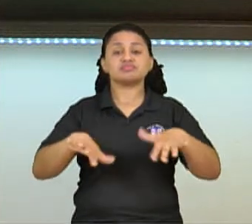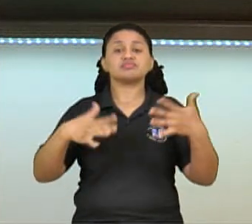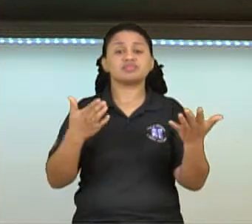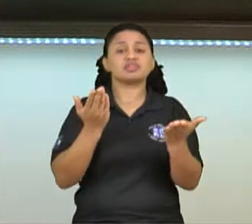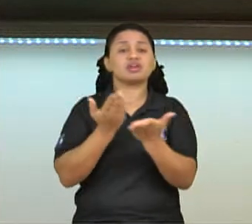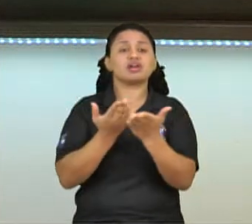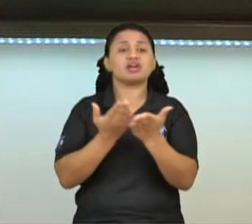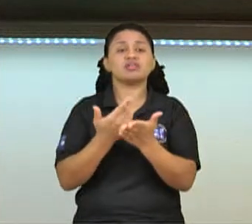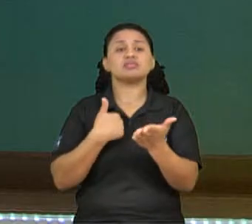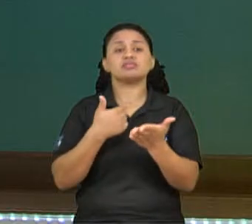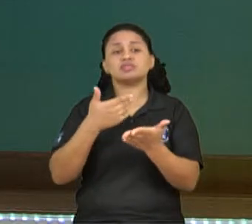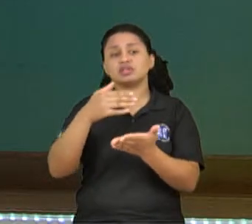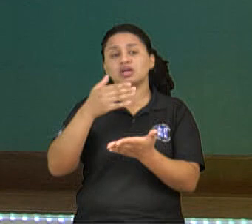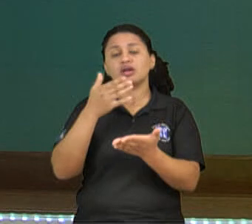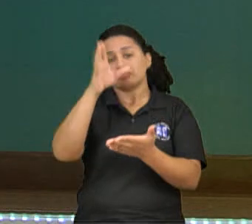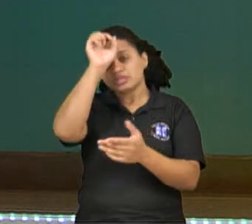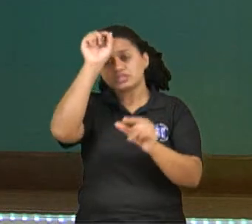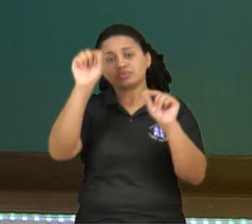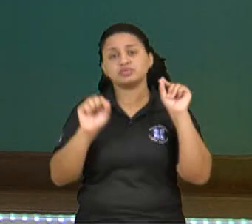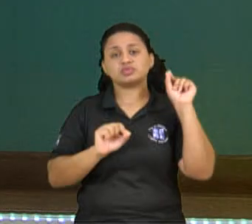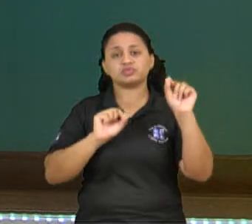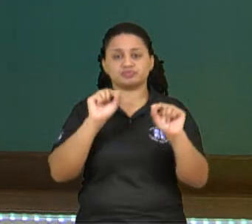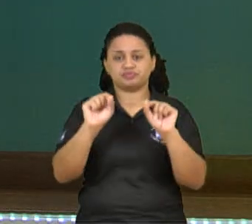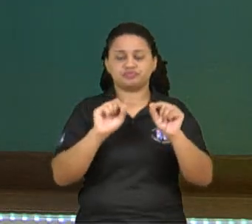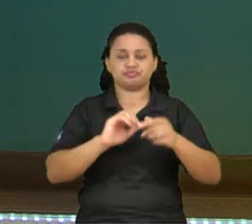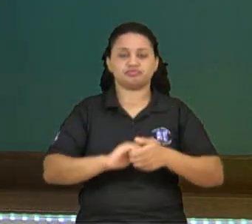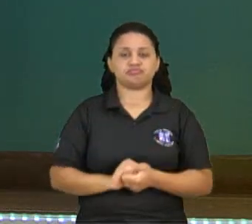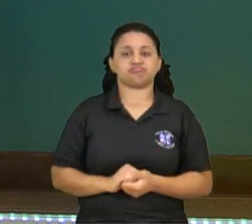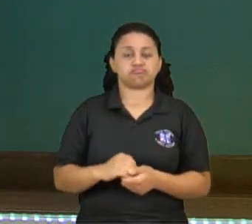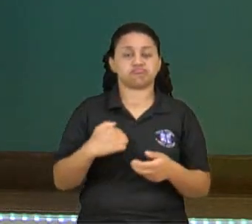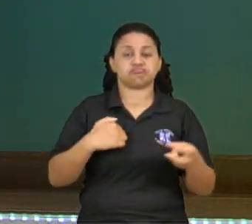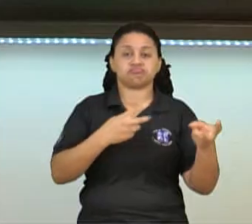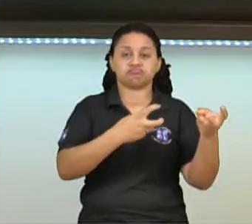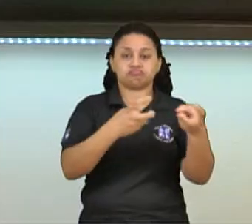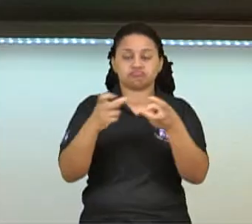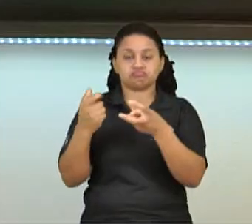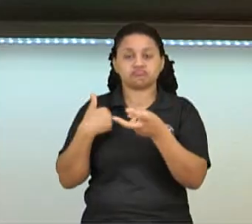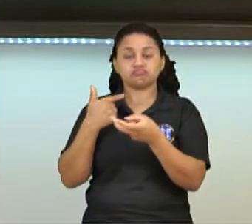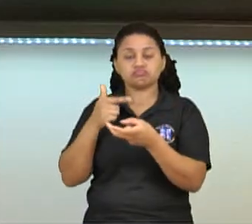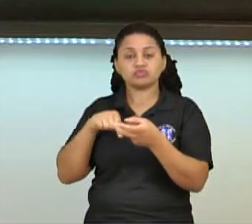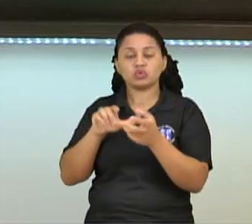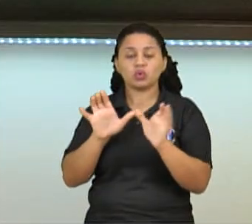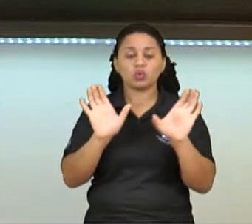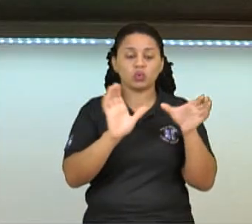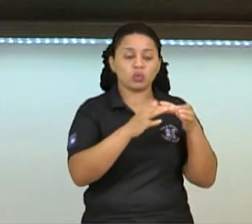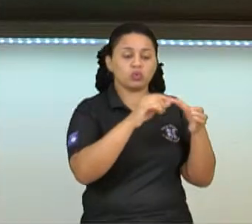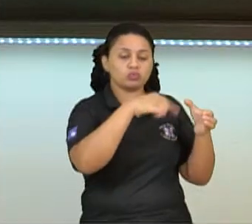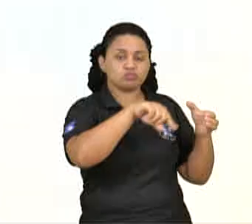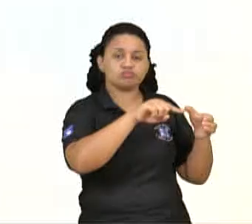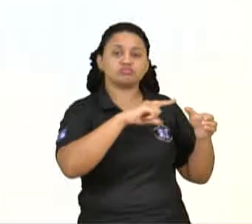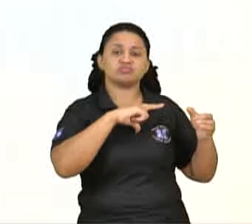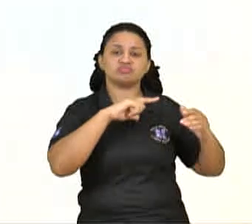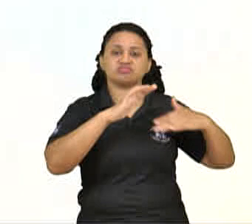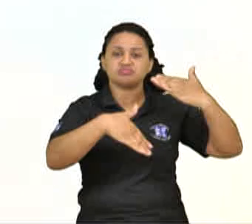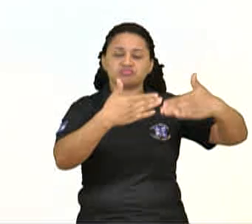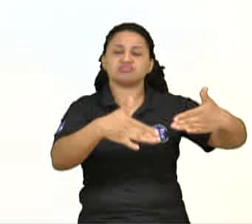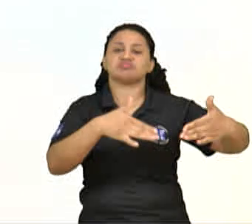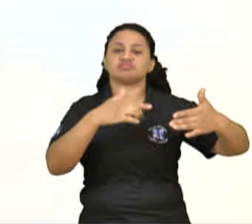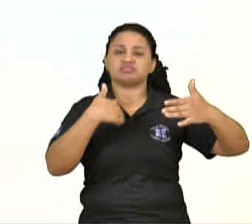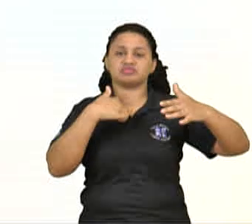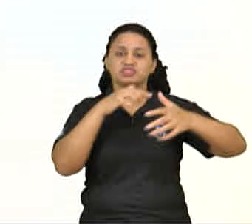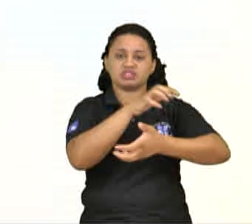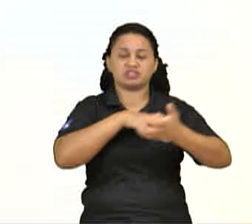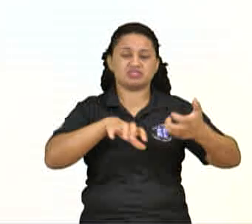que nisso tudo? A gente viu que, né, os jacobinos eles vão ter o seu movimento revolucionário enfraquecido,